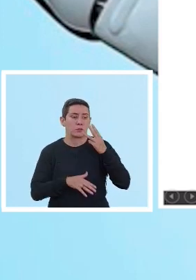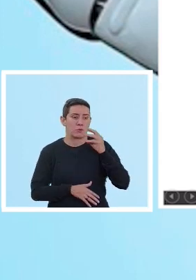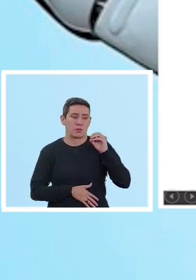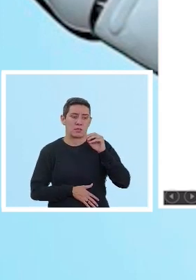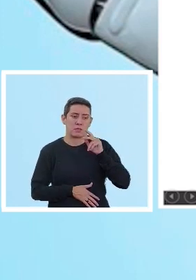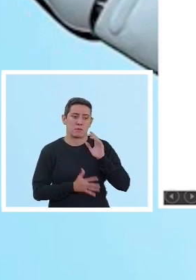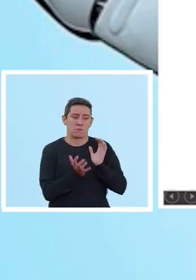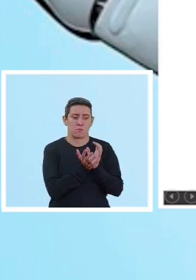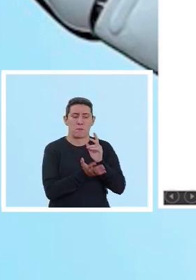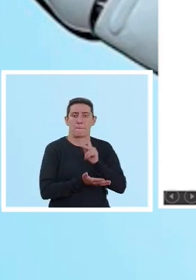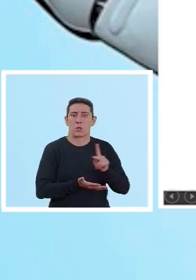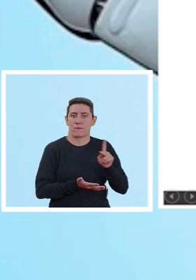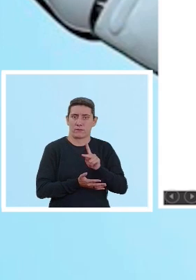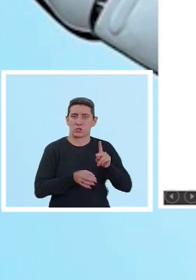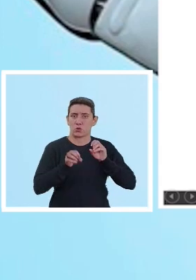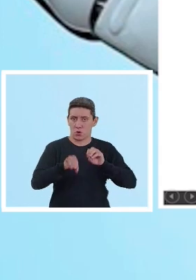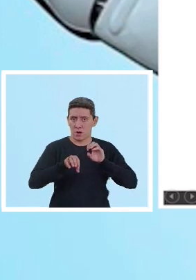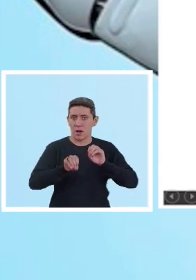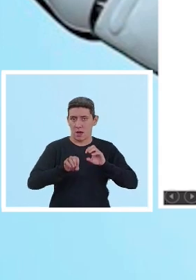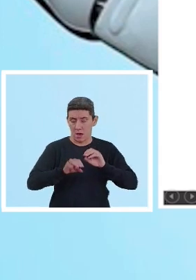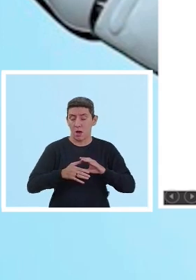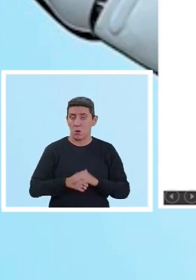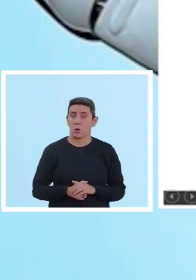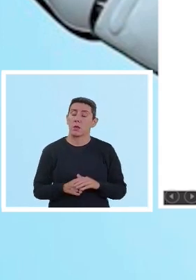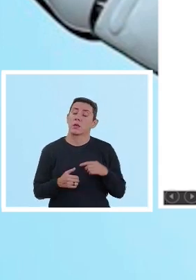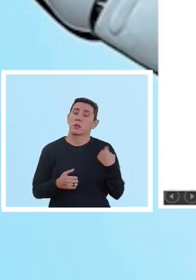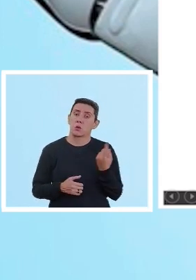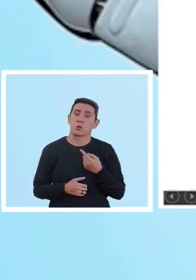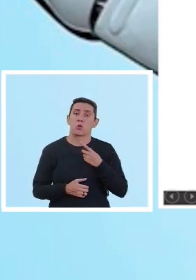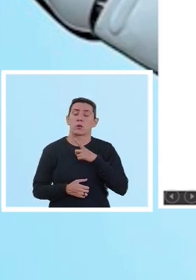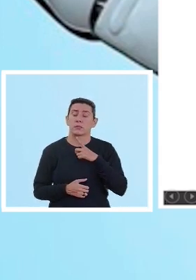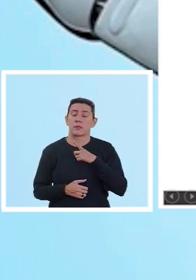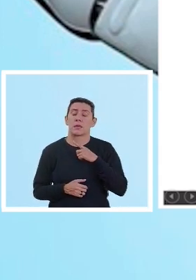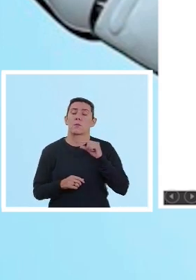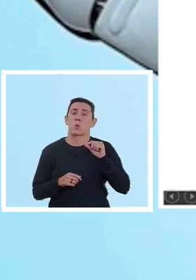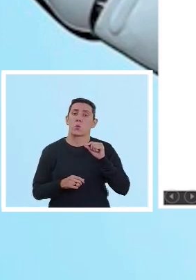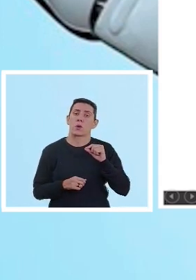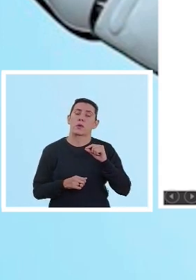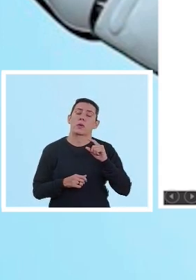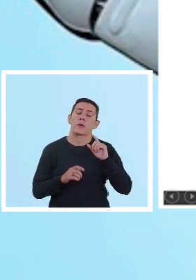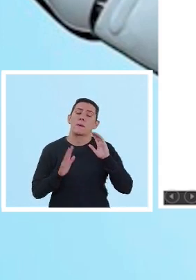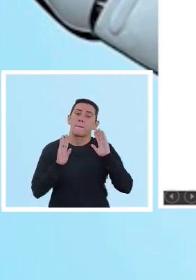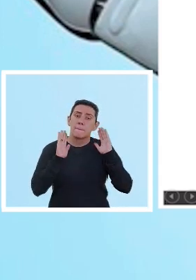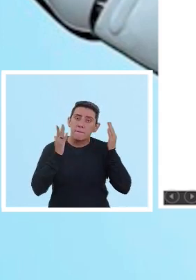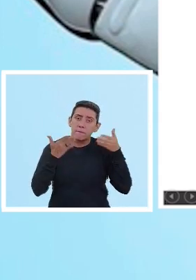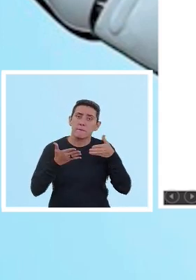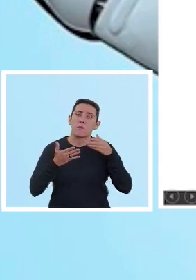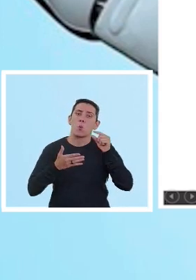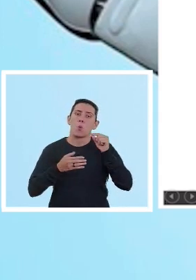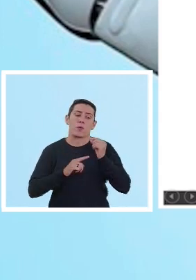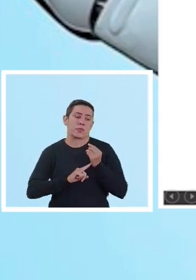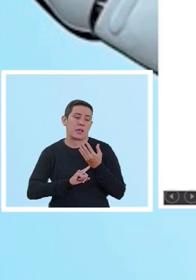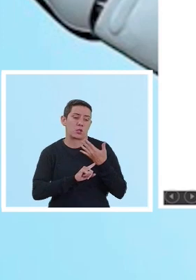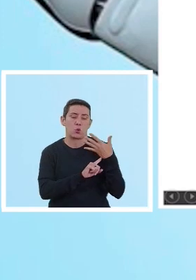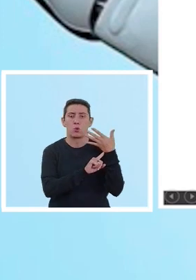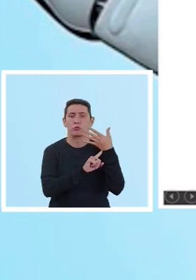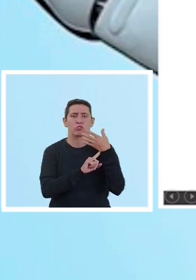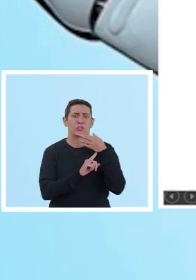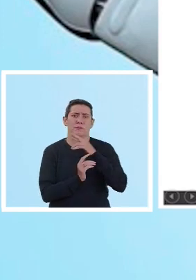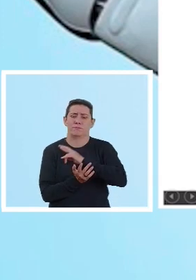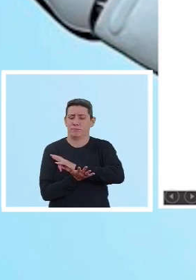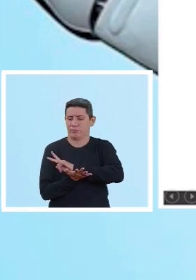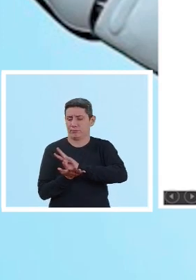professores atuando juntos então nós desenvolvemos soluções aplicadas é aplicando tecnologias nas mais